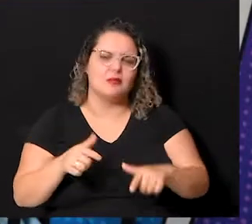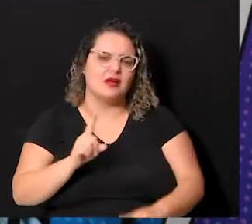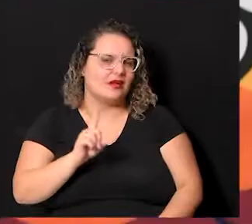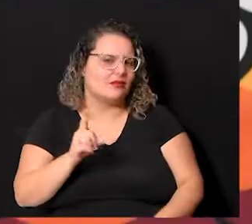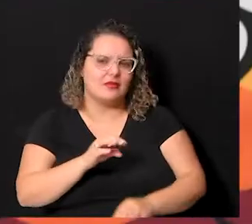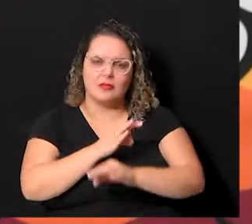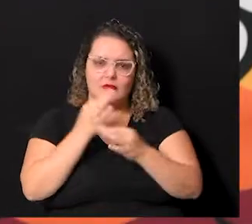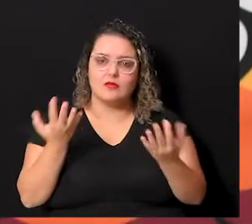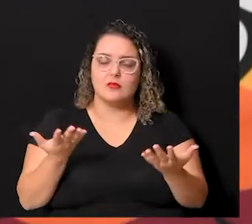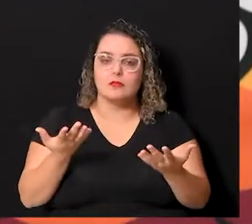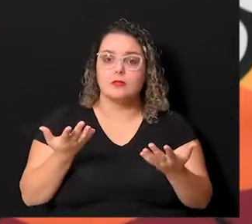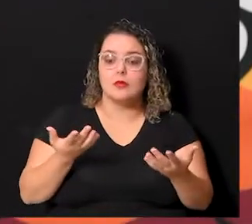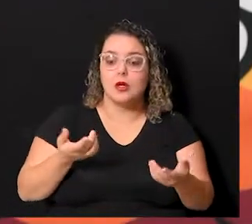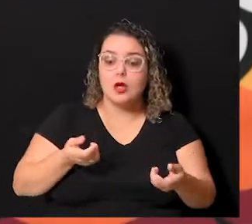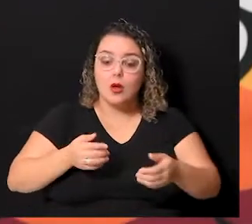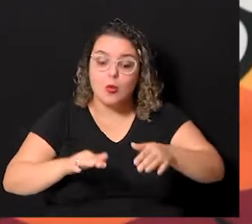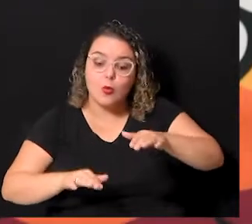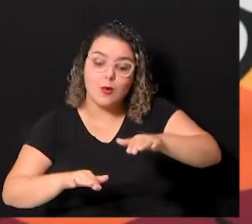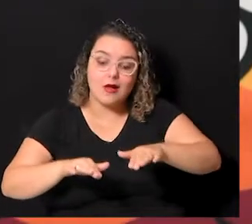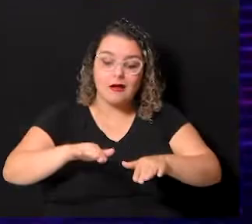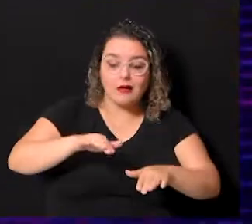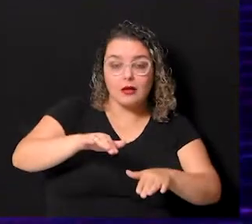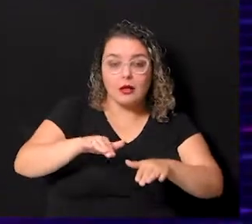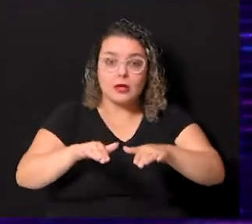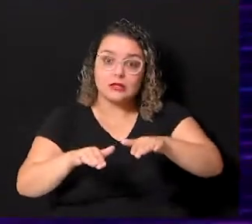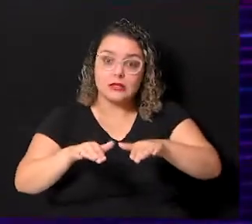viu? É um jogo de equilíbrio.